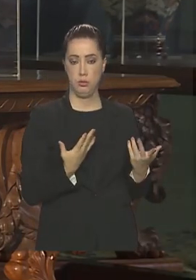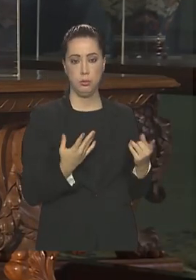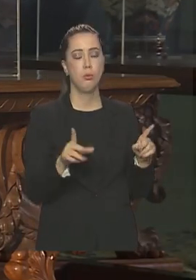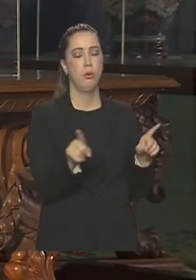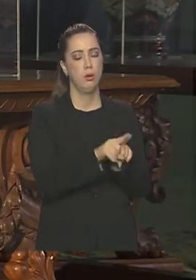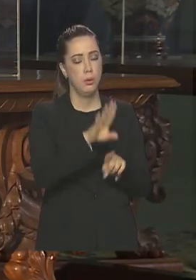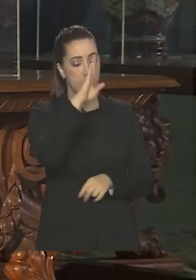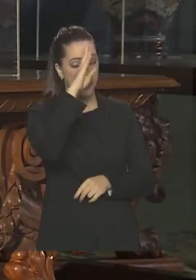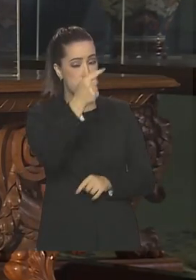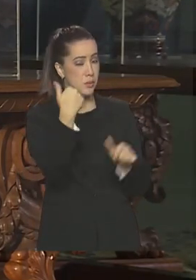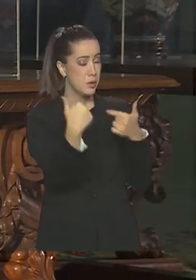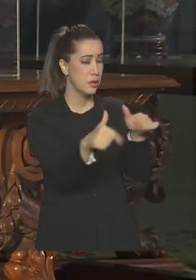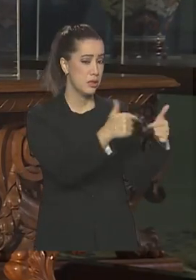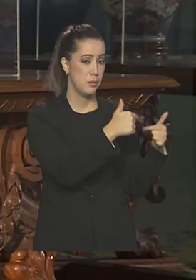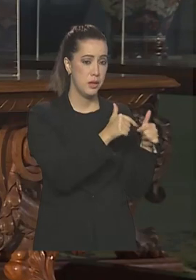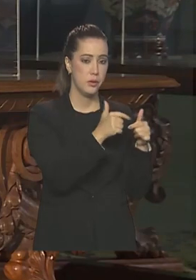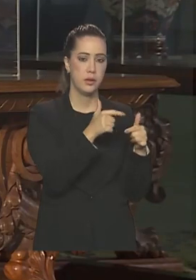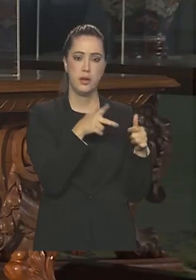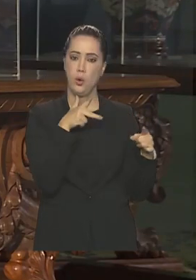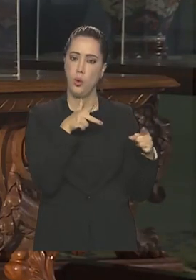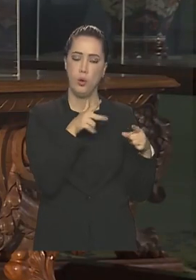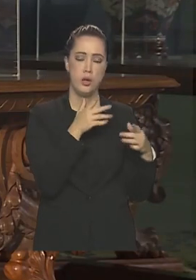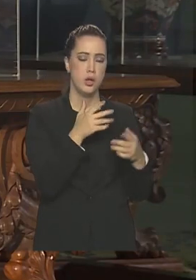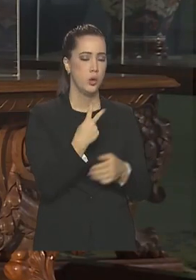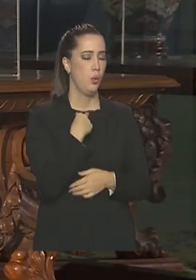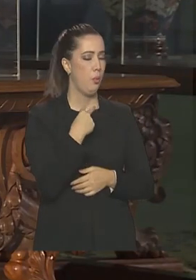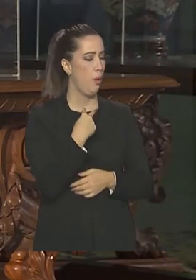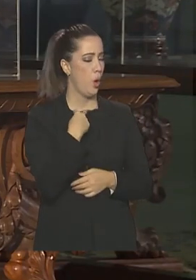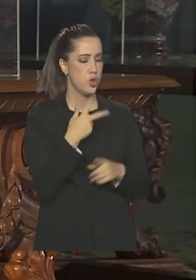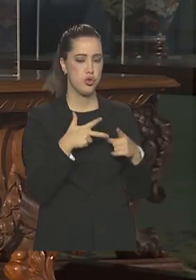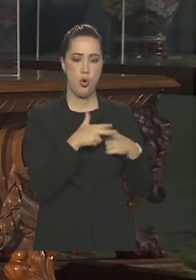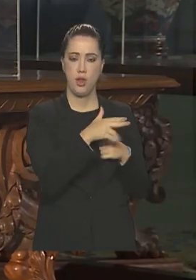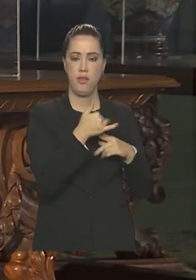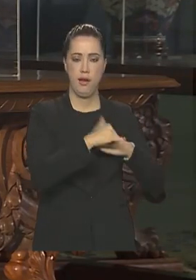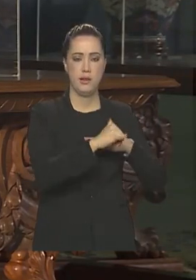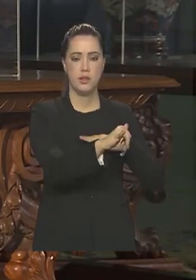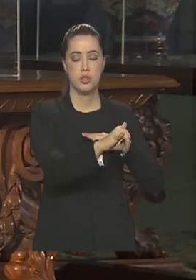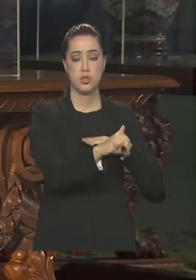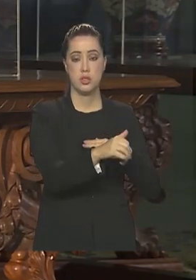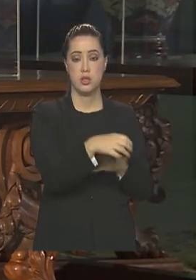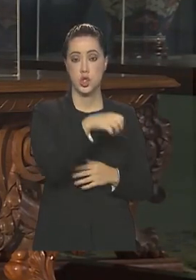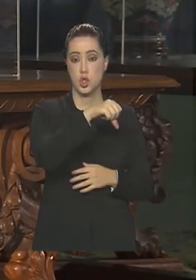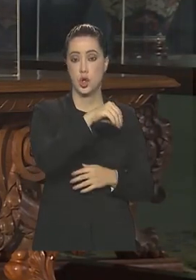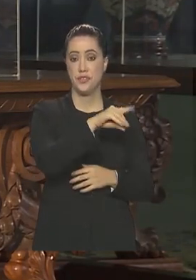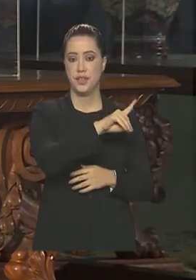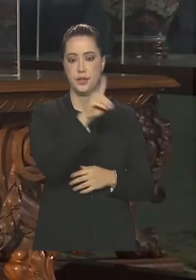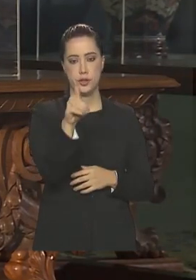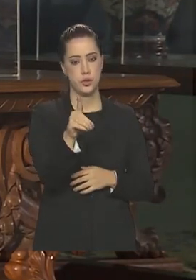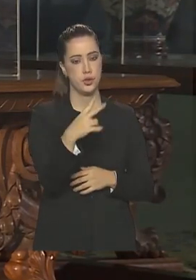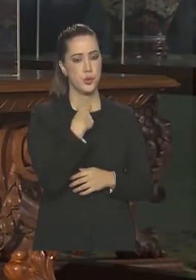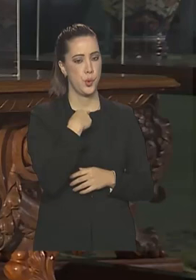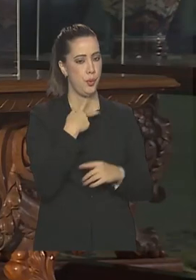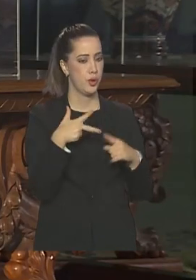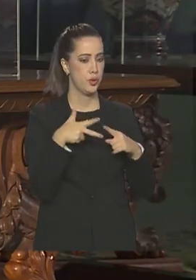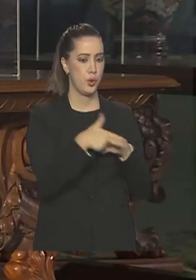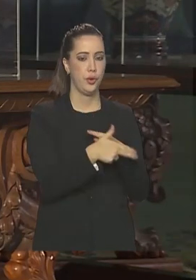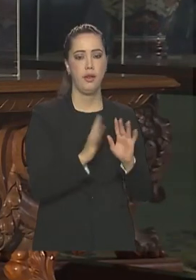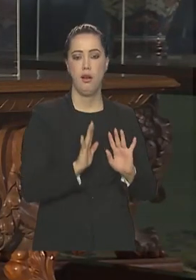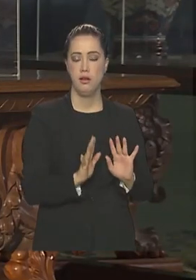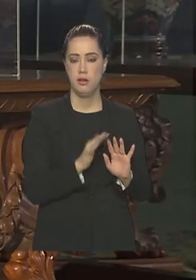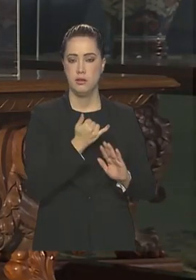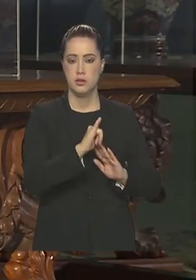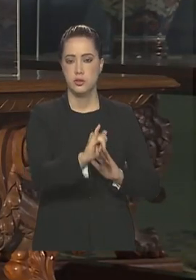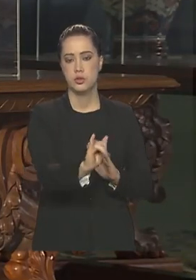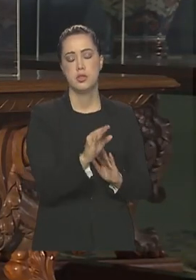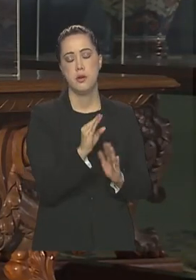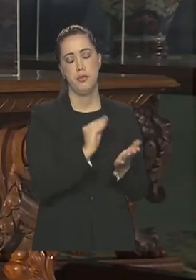adotada foi a suspensão do corte por inadimplência durante 90 dias, período que foi postergado até